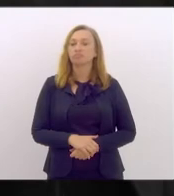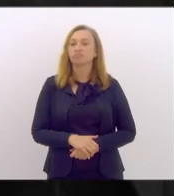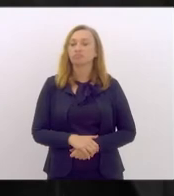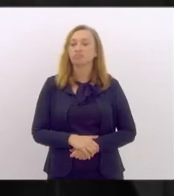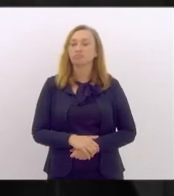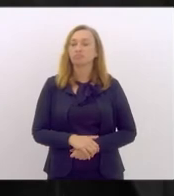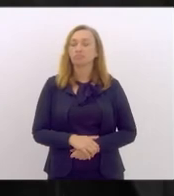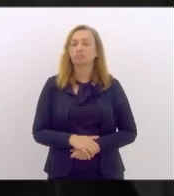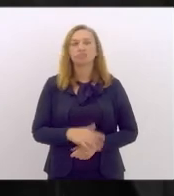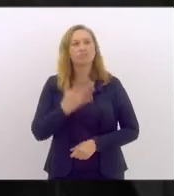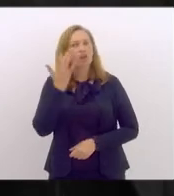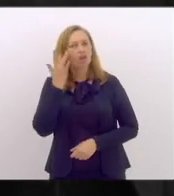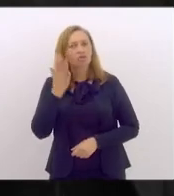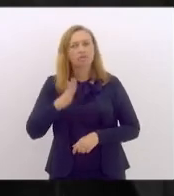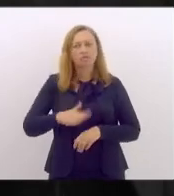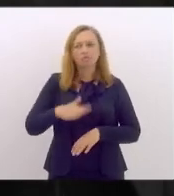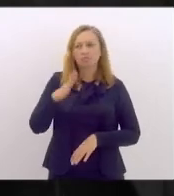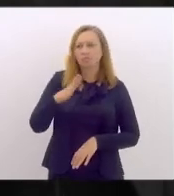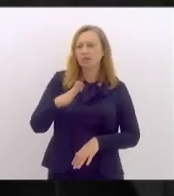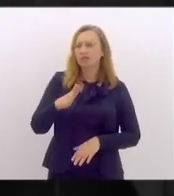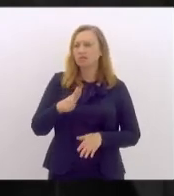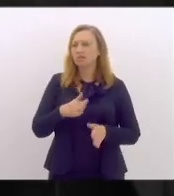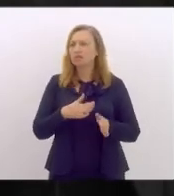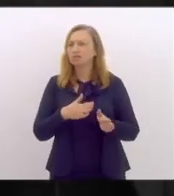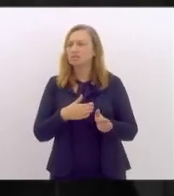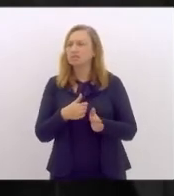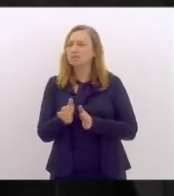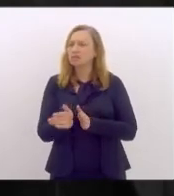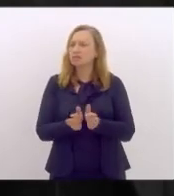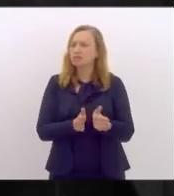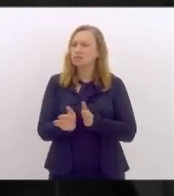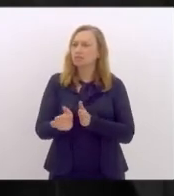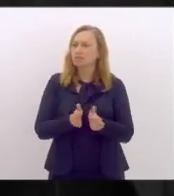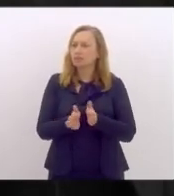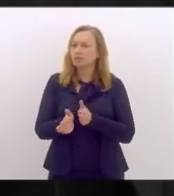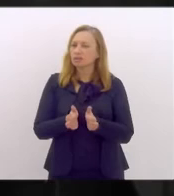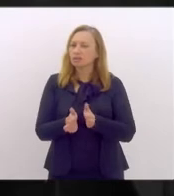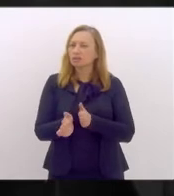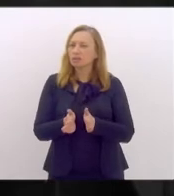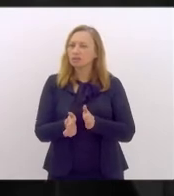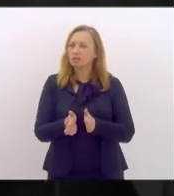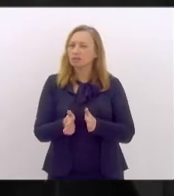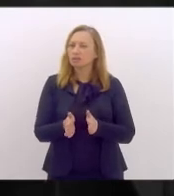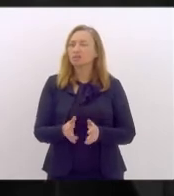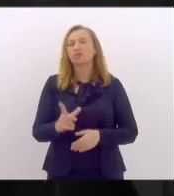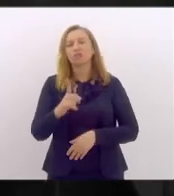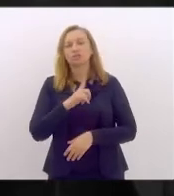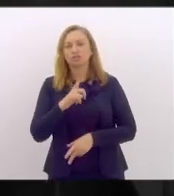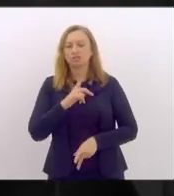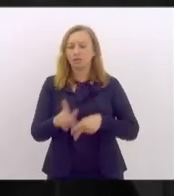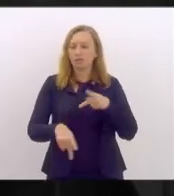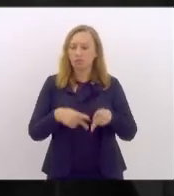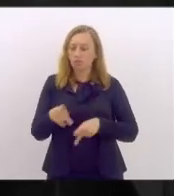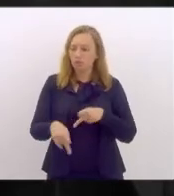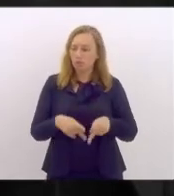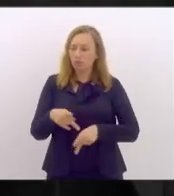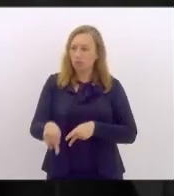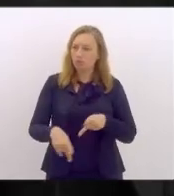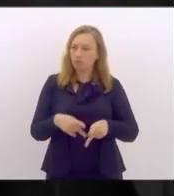acho que quanto mais facilidade de locomoção tiver a população Fluminense